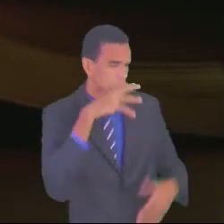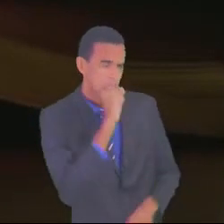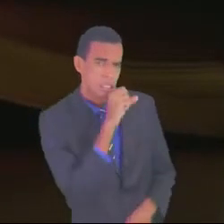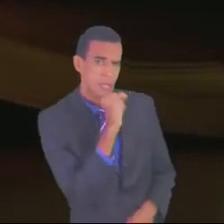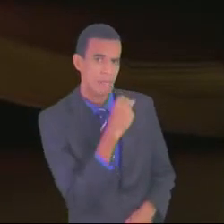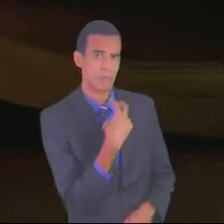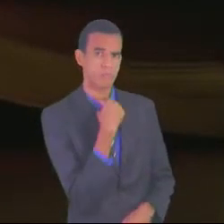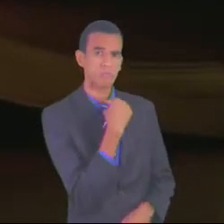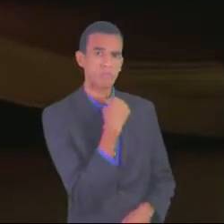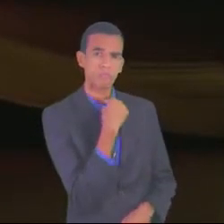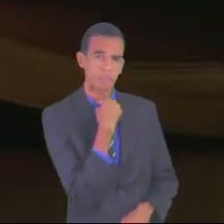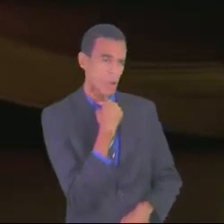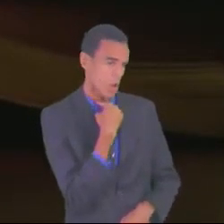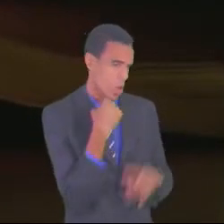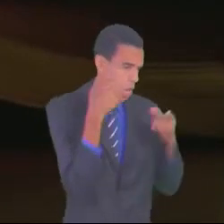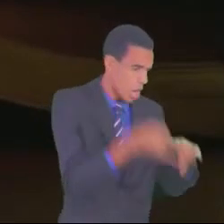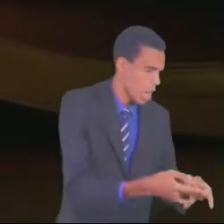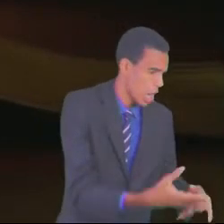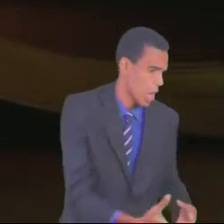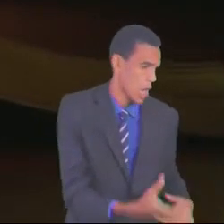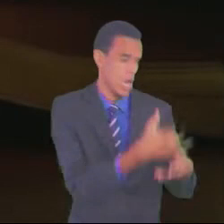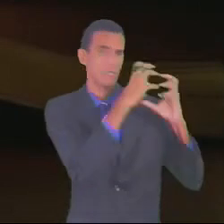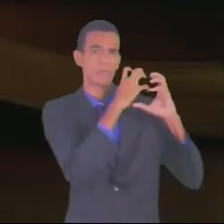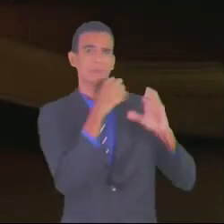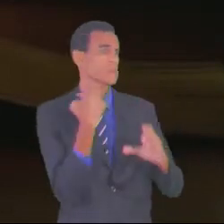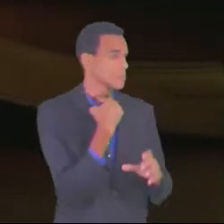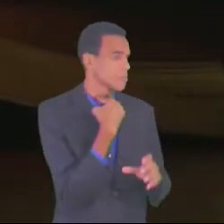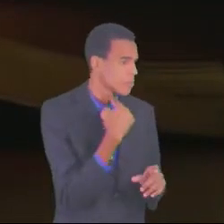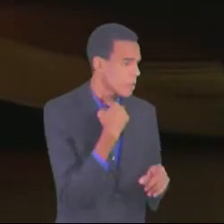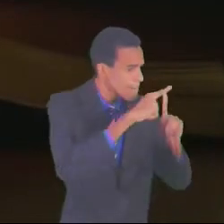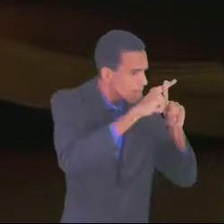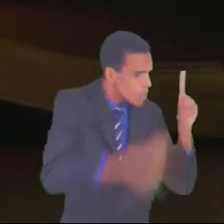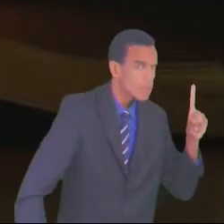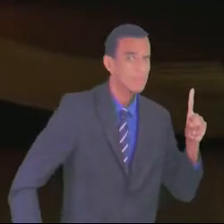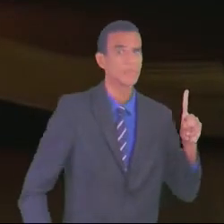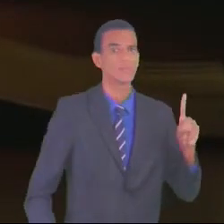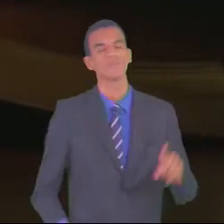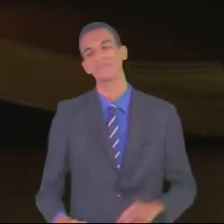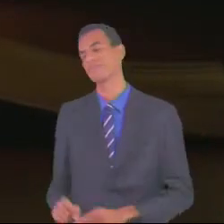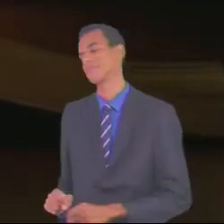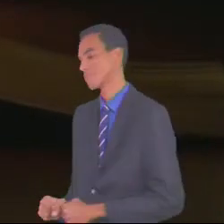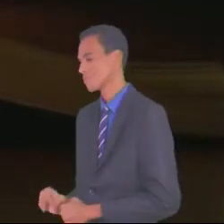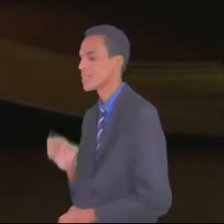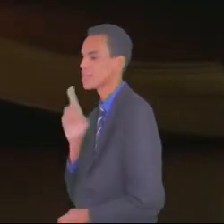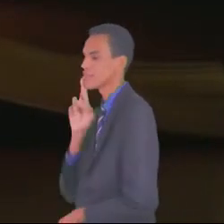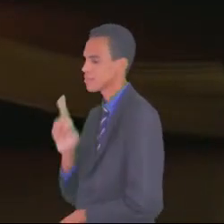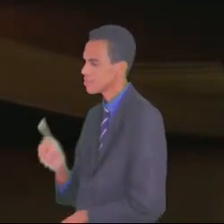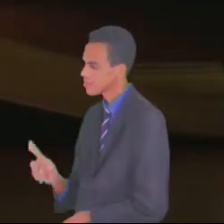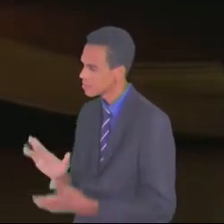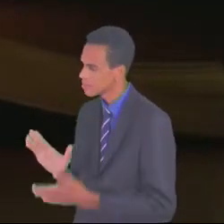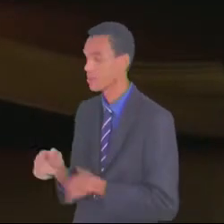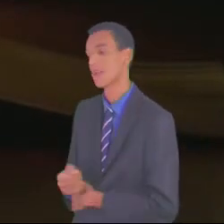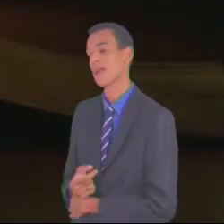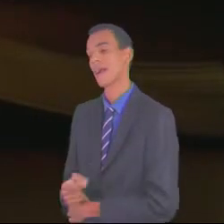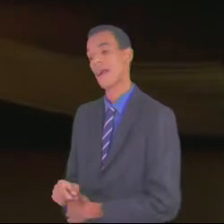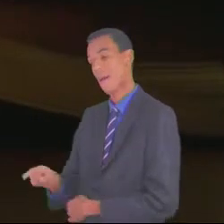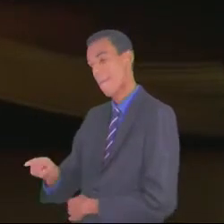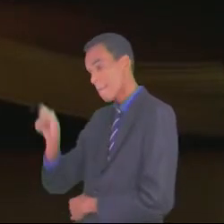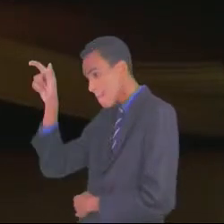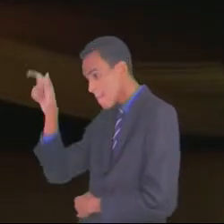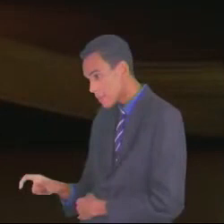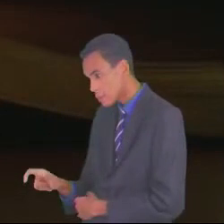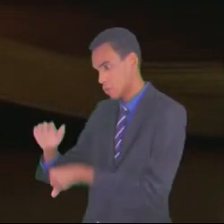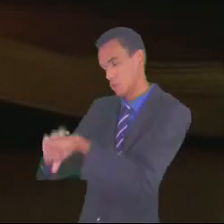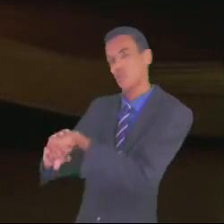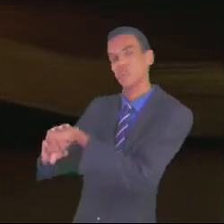não é lícito levar o teu leito. E respondeu-lhes: aquele que me